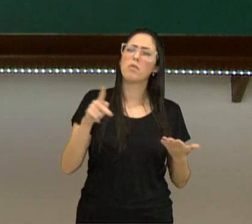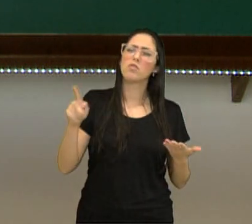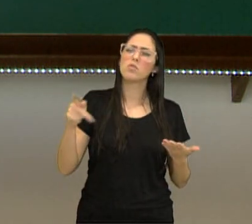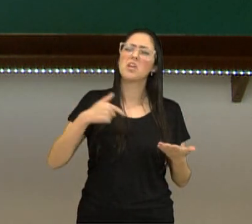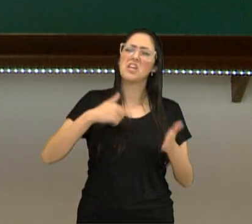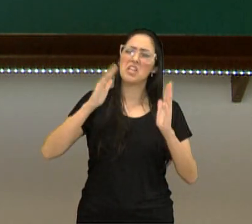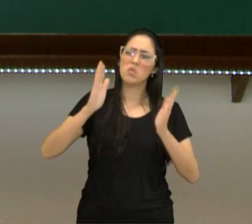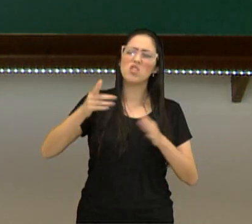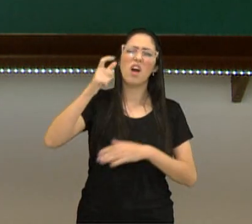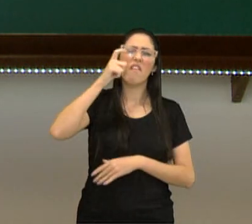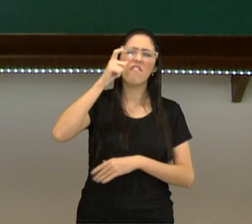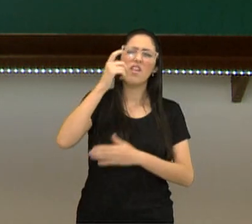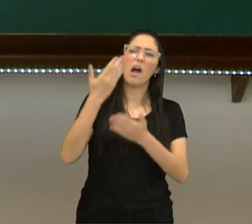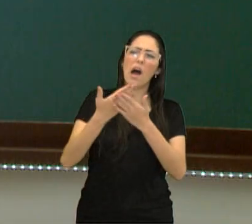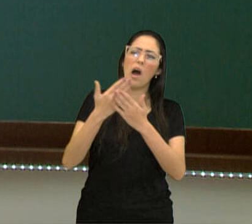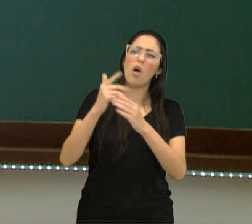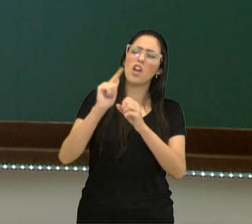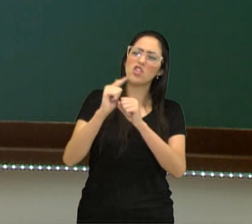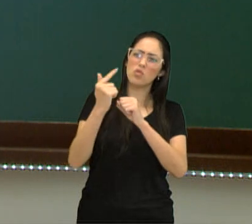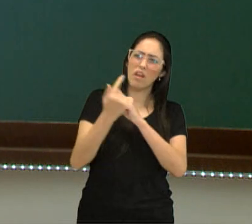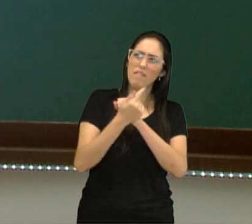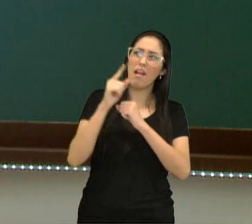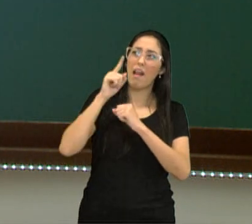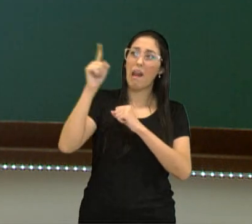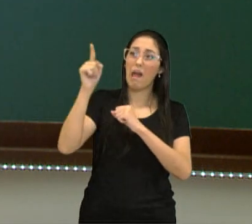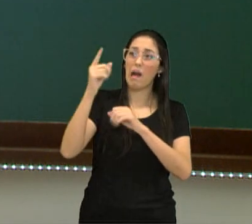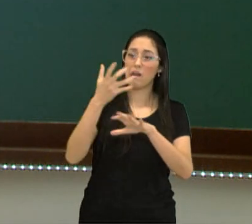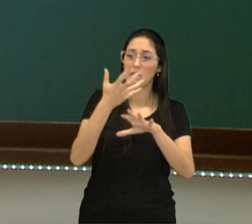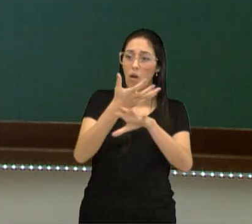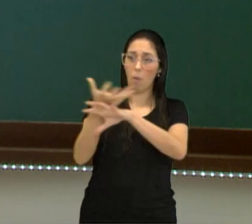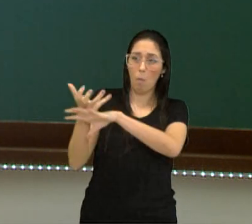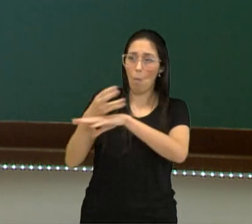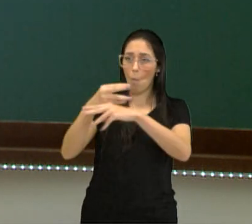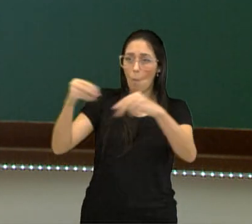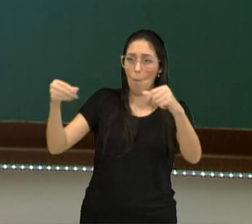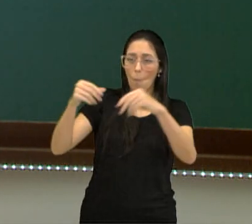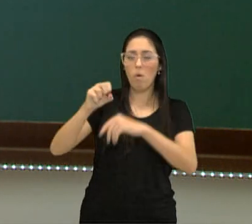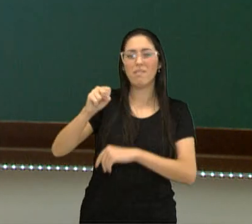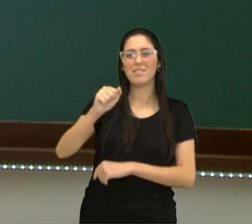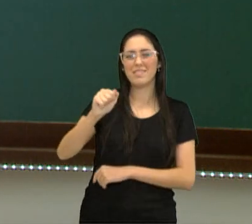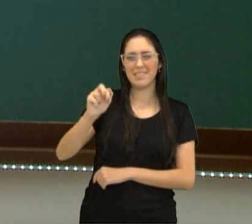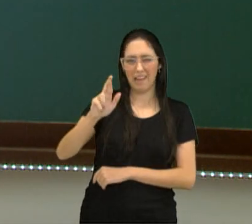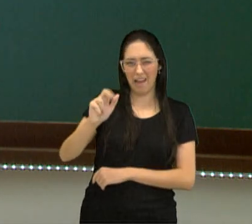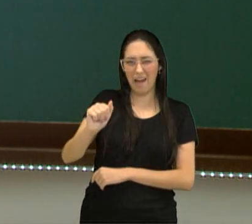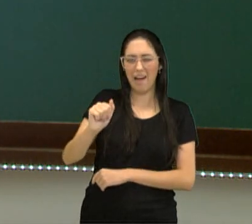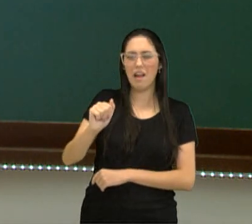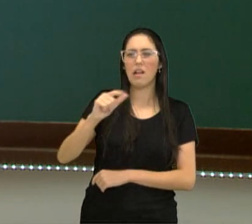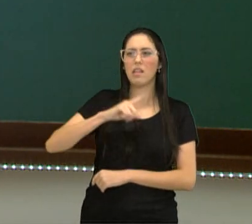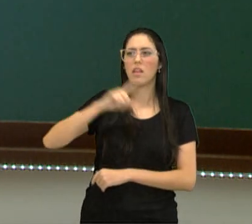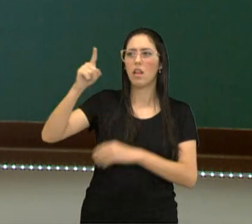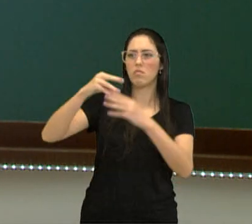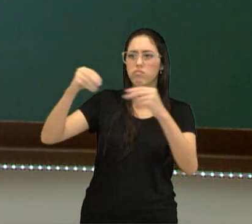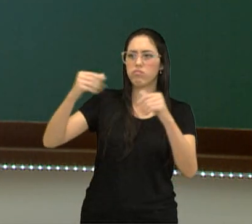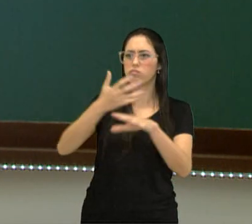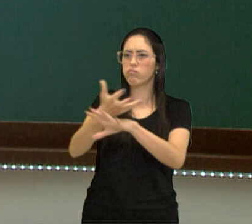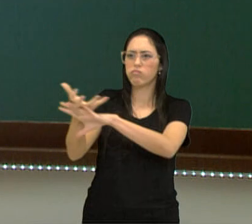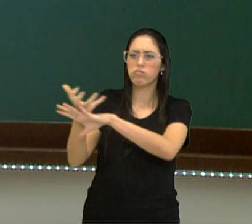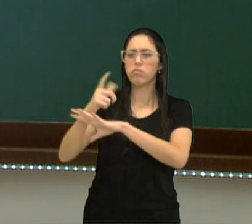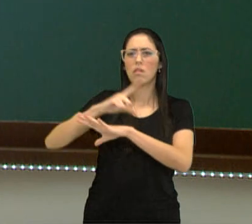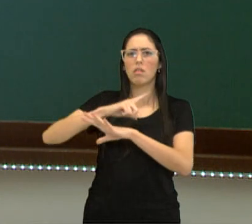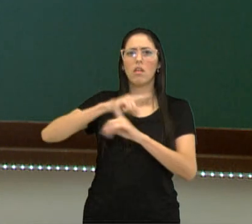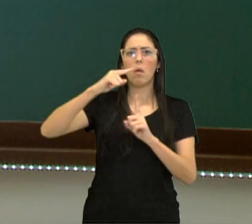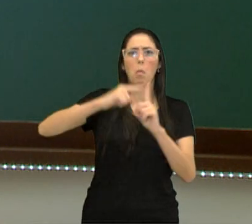ouvi nas aulas de geografia que nos desertos, como por exemplo no Saara, nós temos uma grande variação de